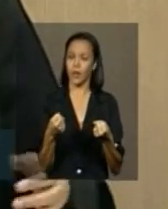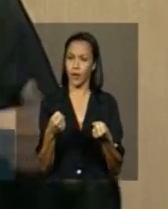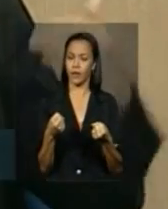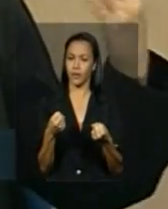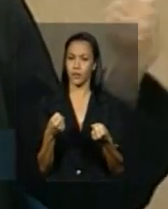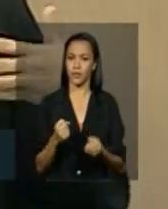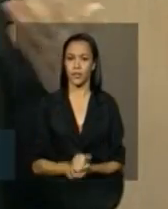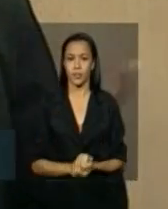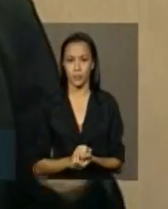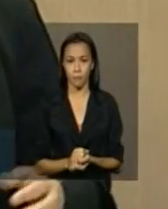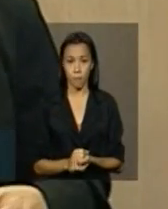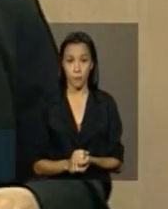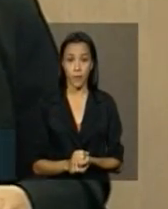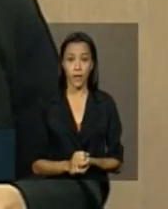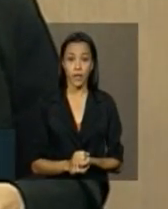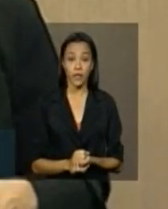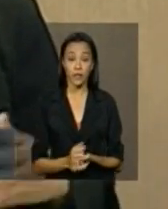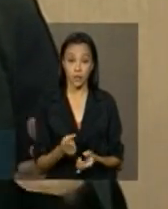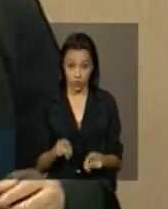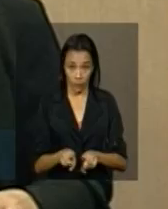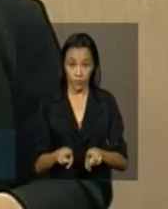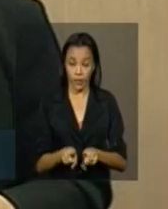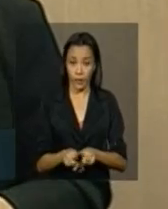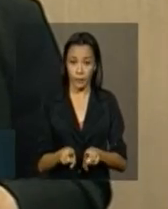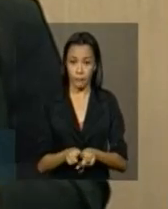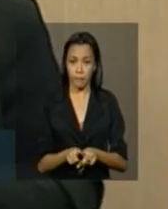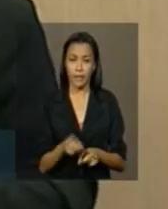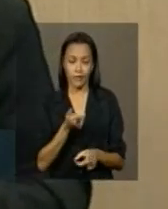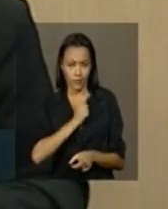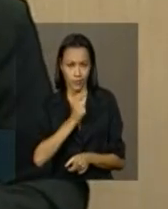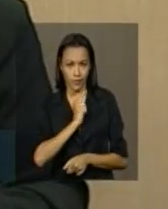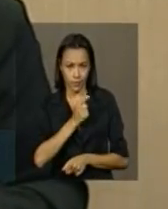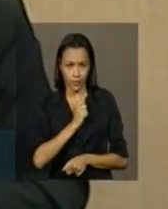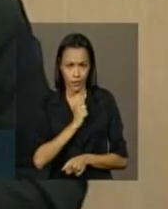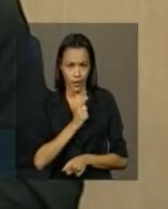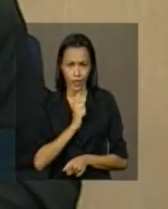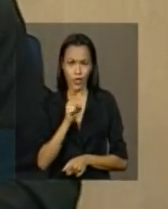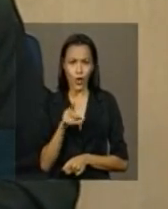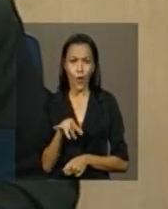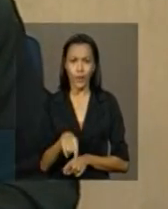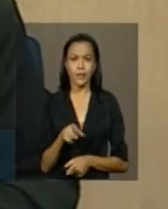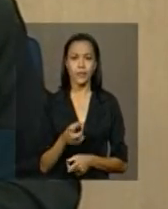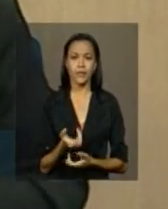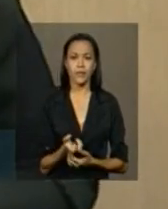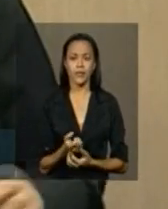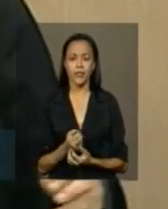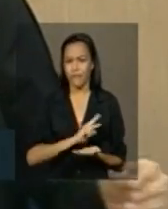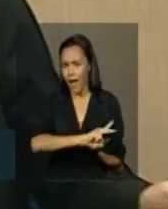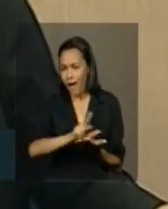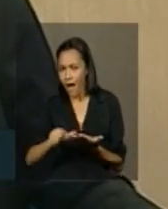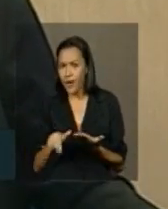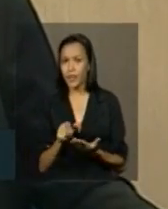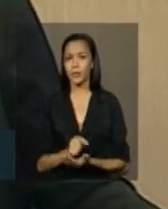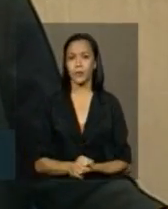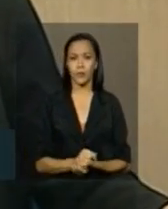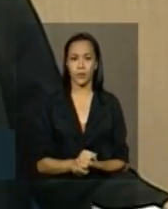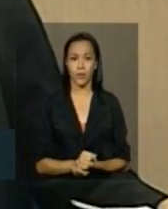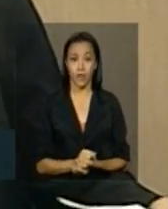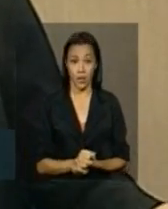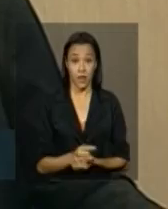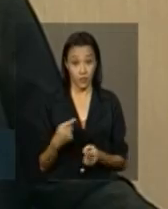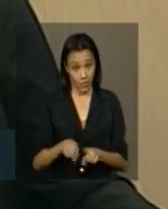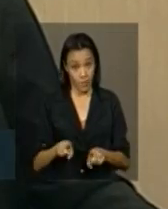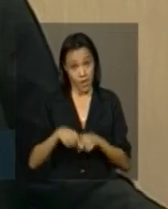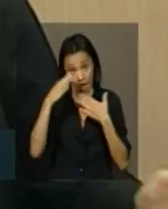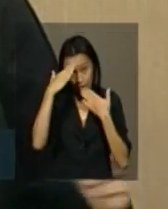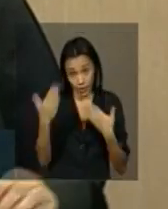convencida que a nossa agenda bilateral eh também eh tem esses resultados não só em desmatamento agora também em biodiversidade eh agradecer e